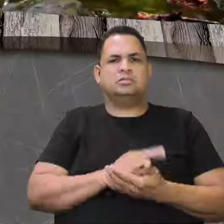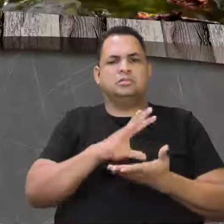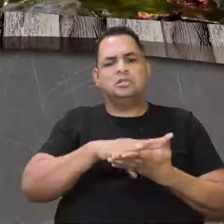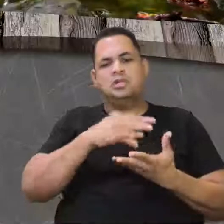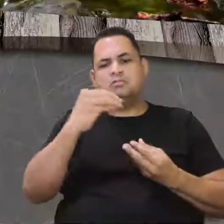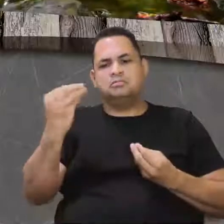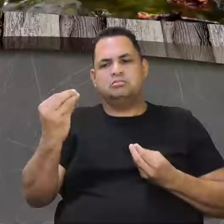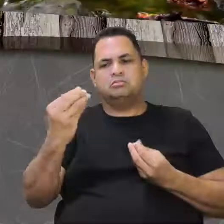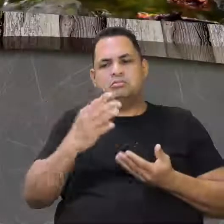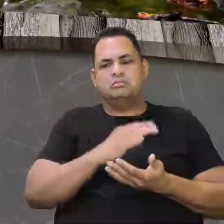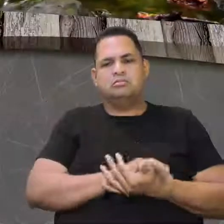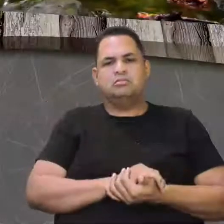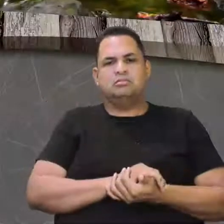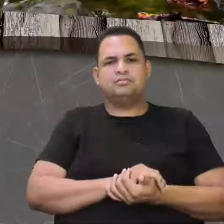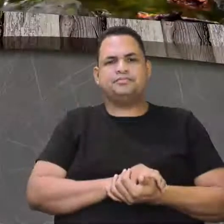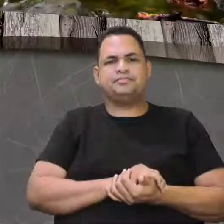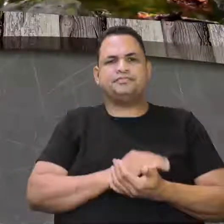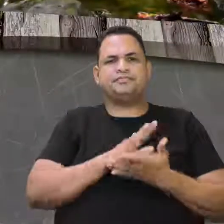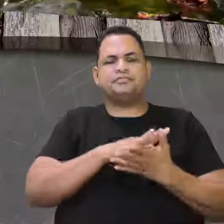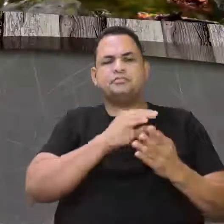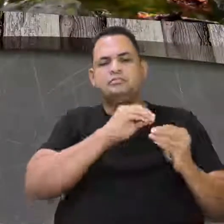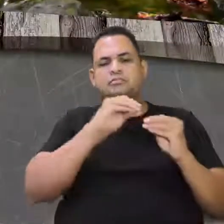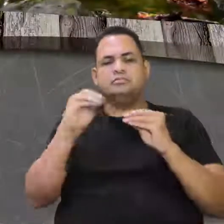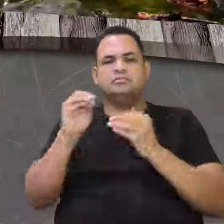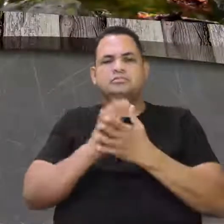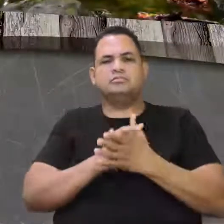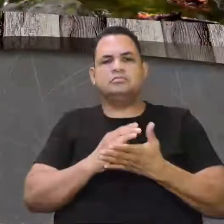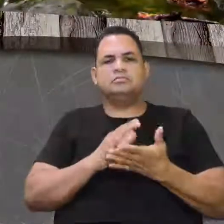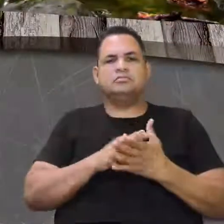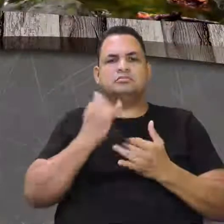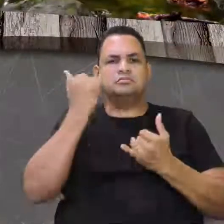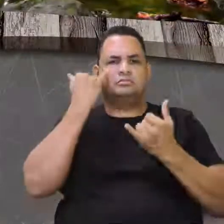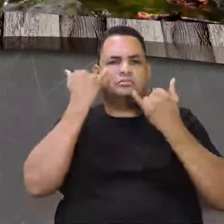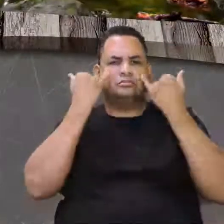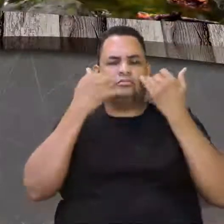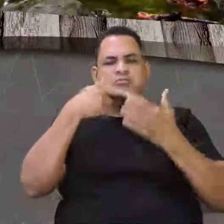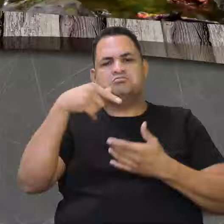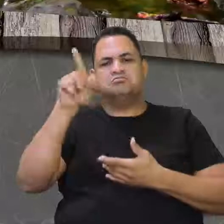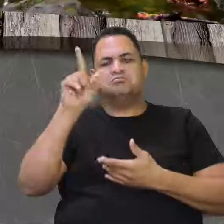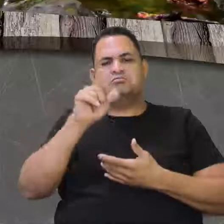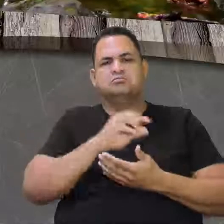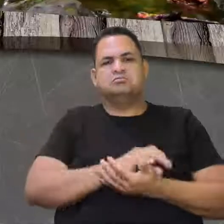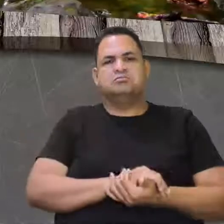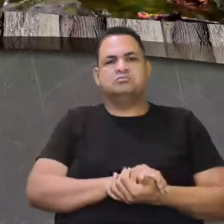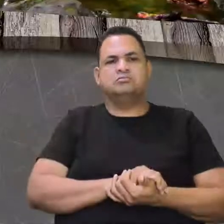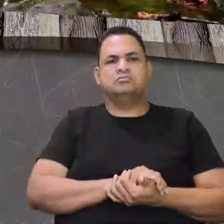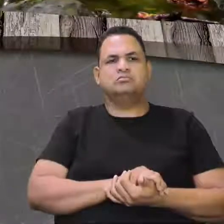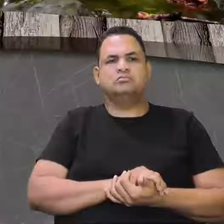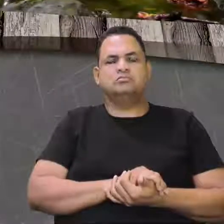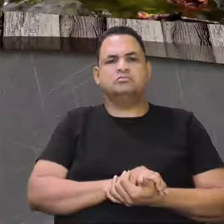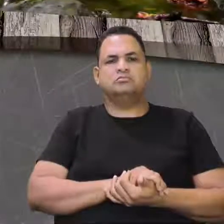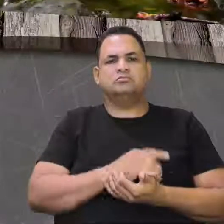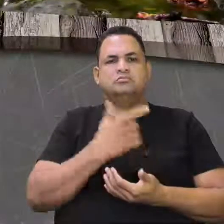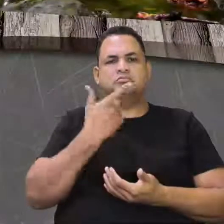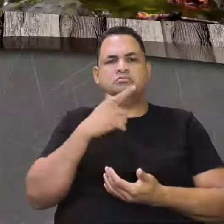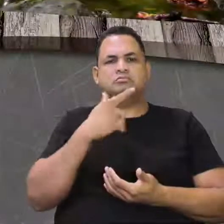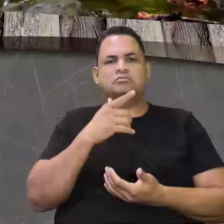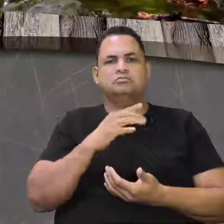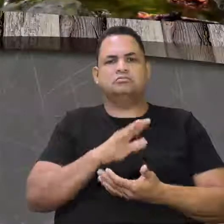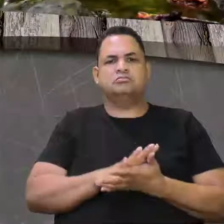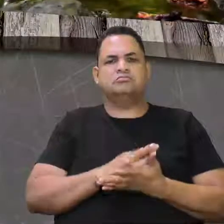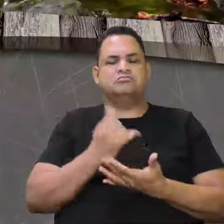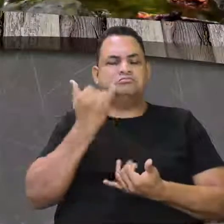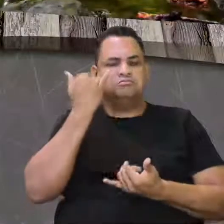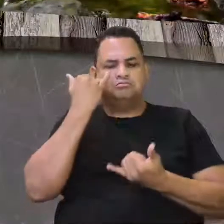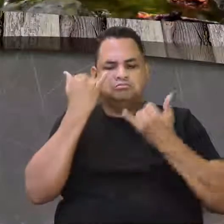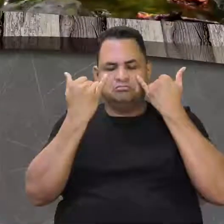leva as informações consigo. Vão embora. E a gente não tem nenhuma